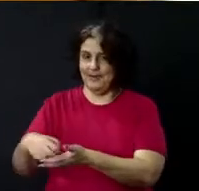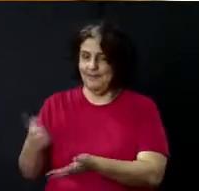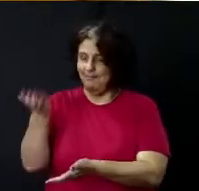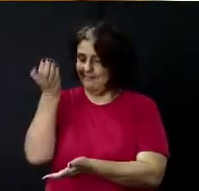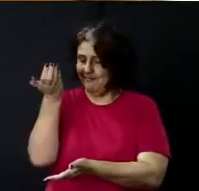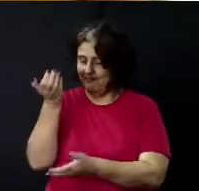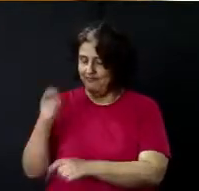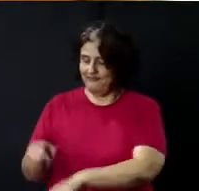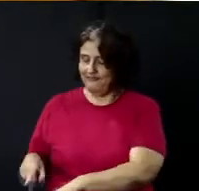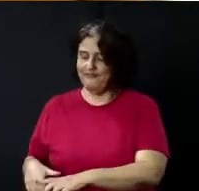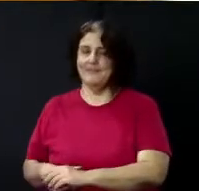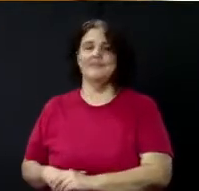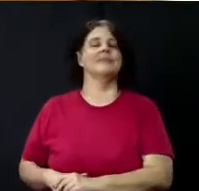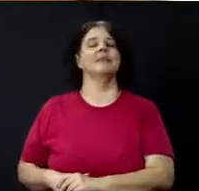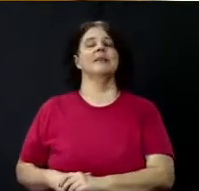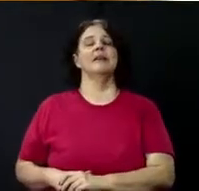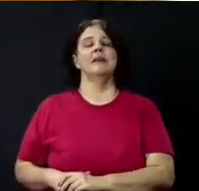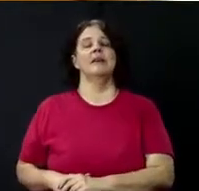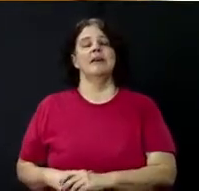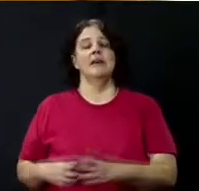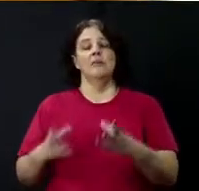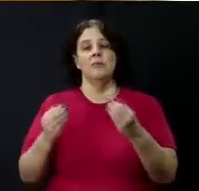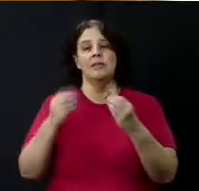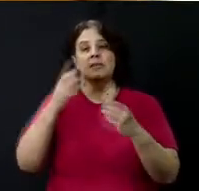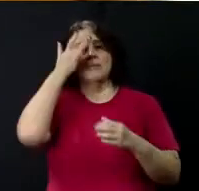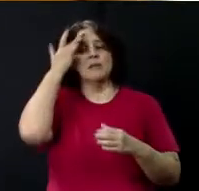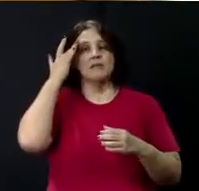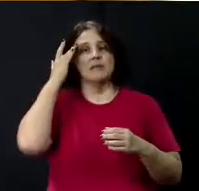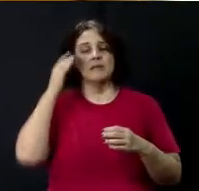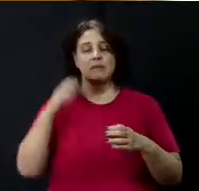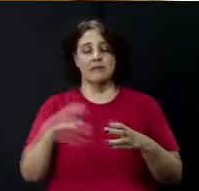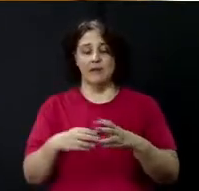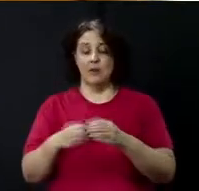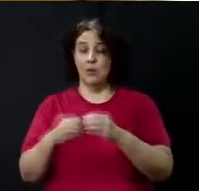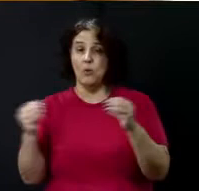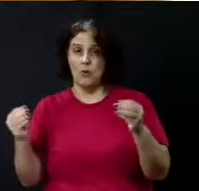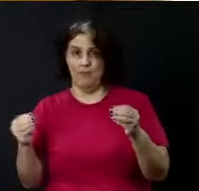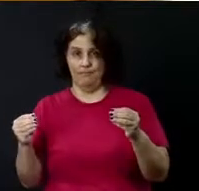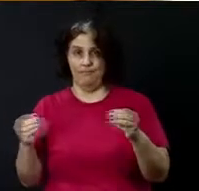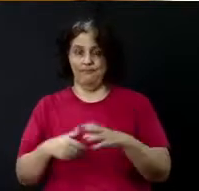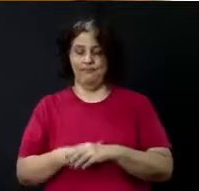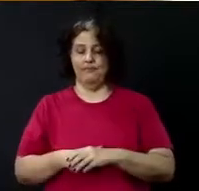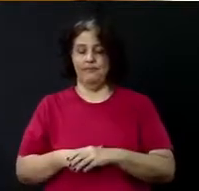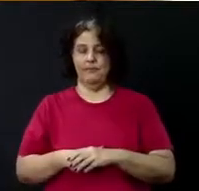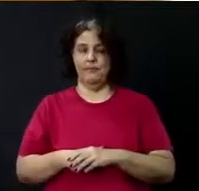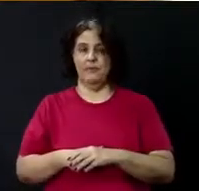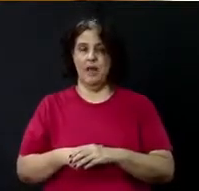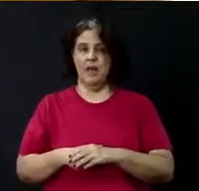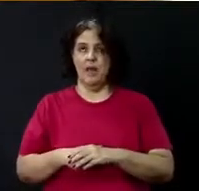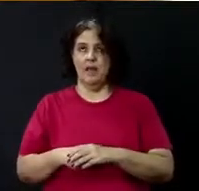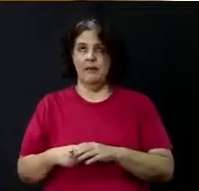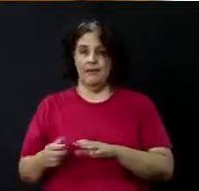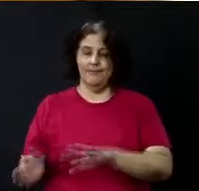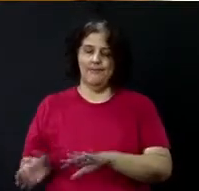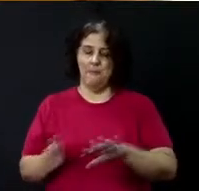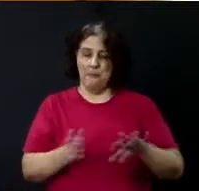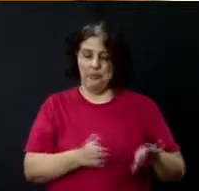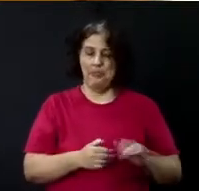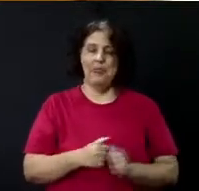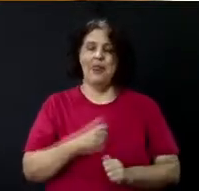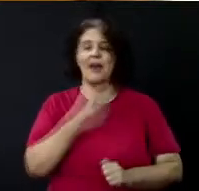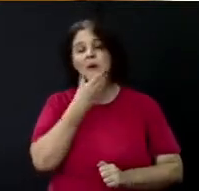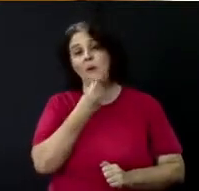muitas passagens relacionadas à cura. Nós temos, por exemplo, Naamã, que foi curado indo a um